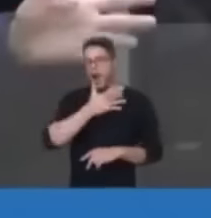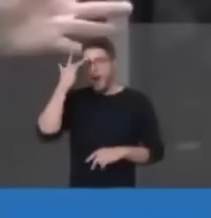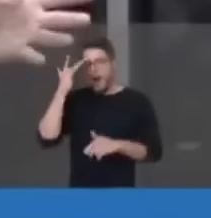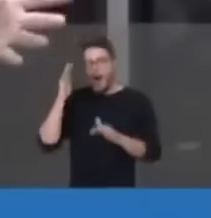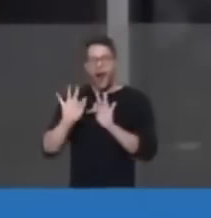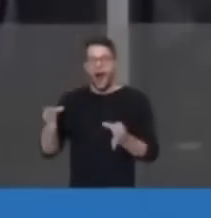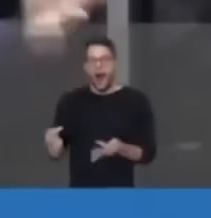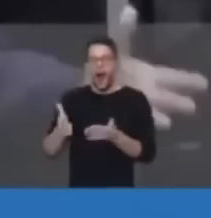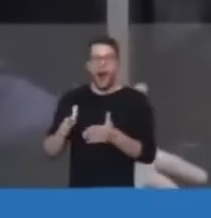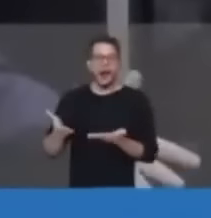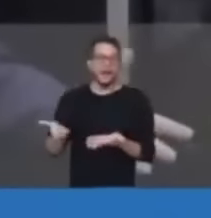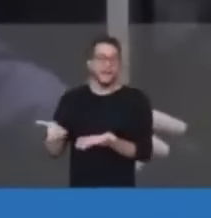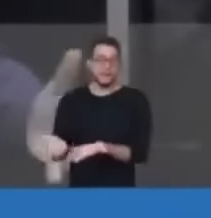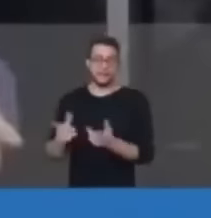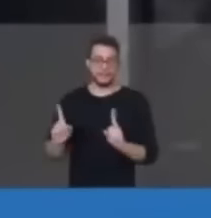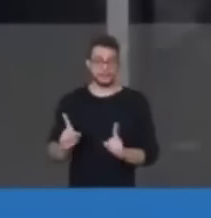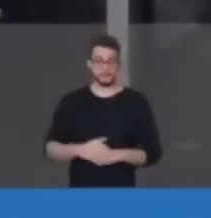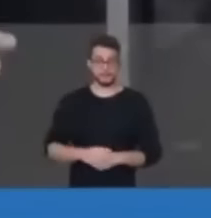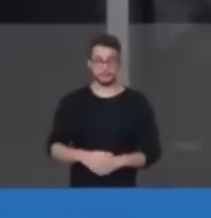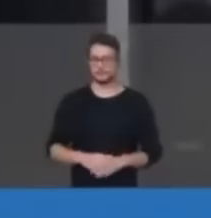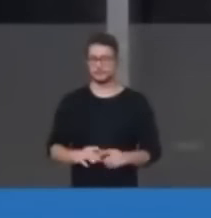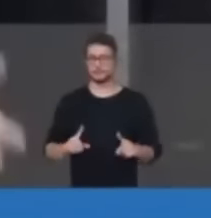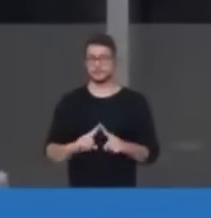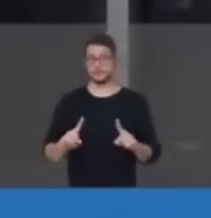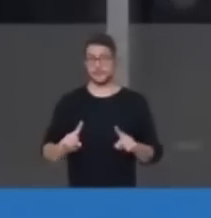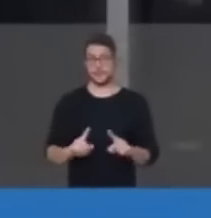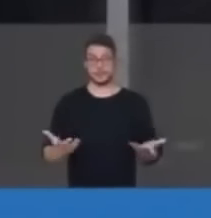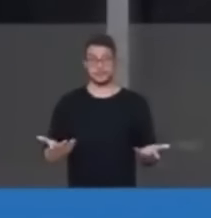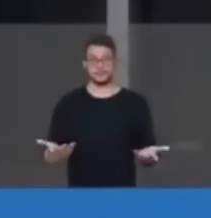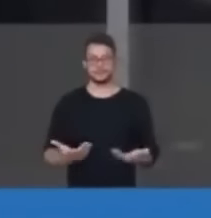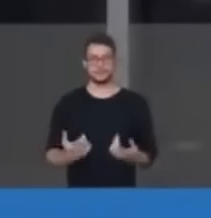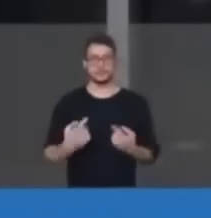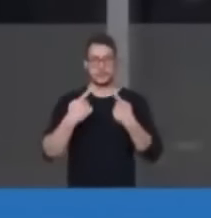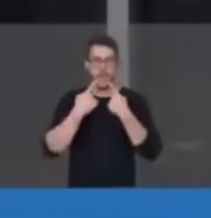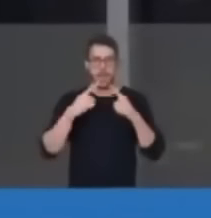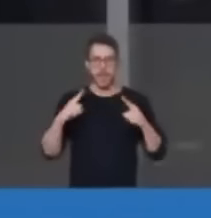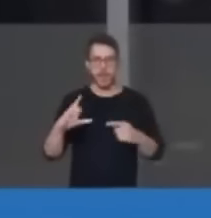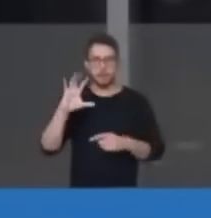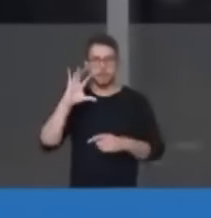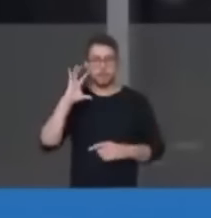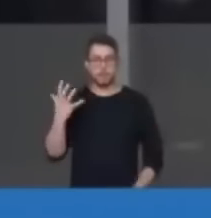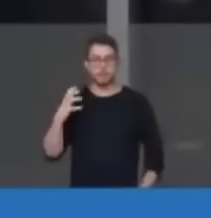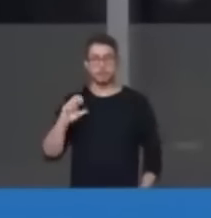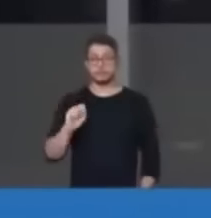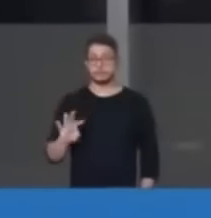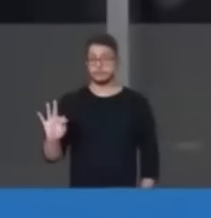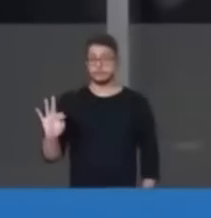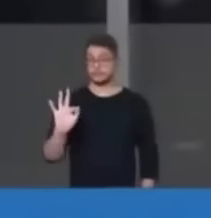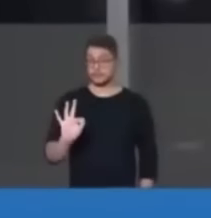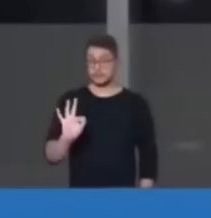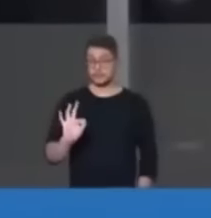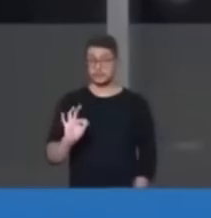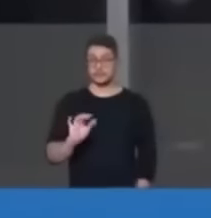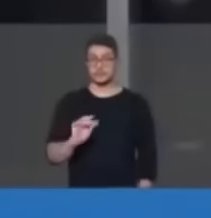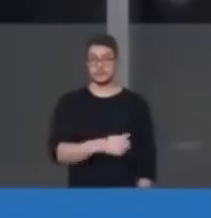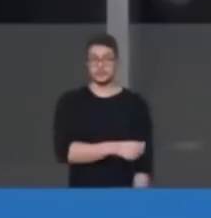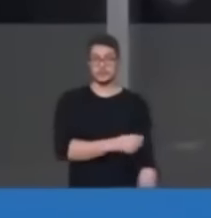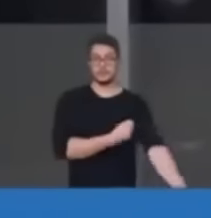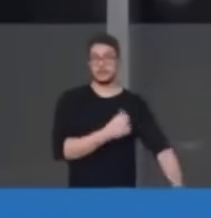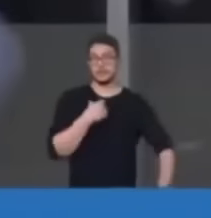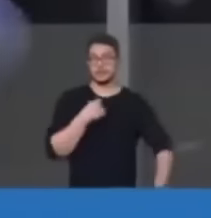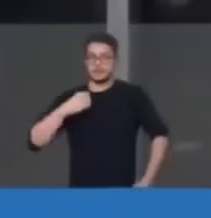agora o mais estranho ainda é virem aqui criticar a decisão do supremo trib Federal de anular os processos contra Zé